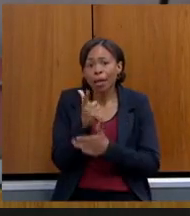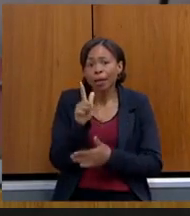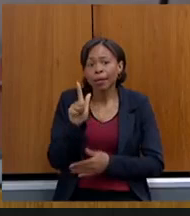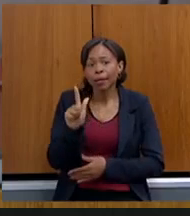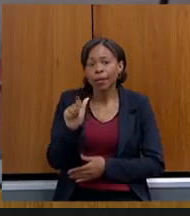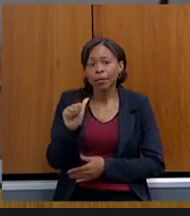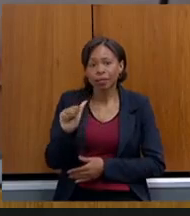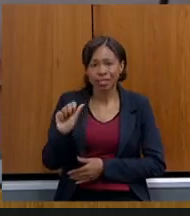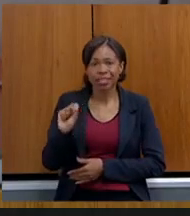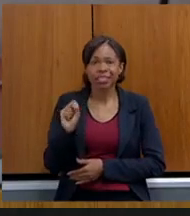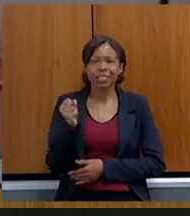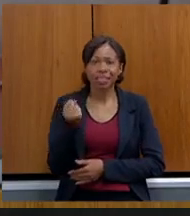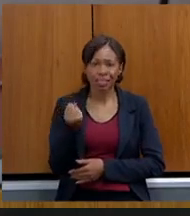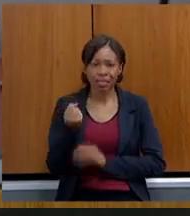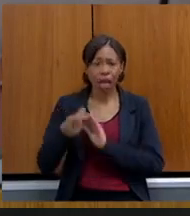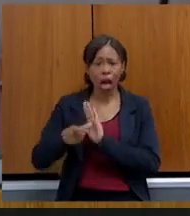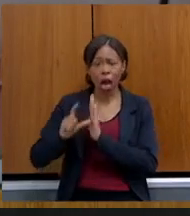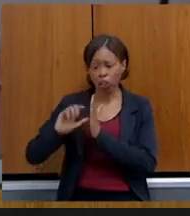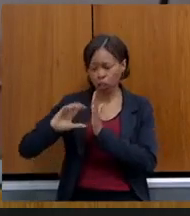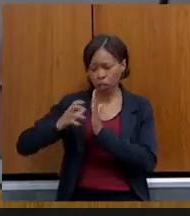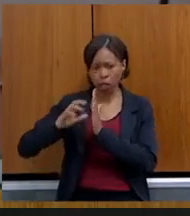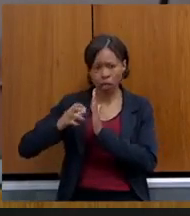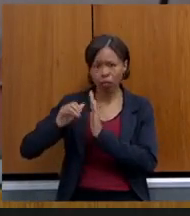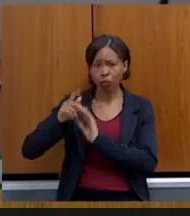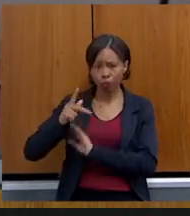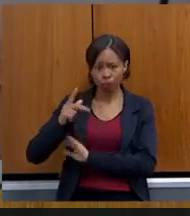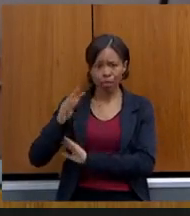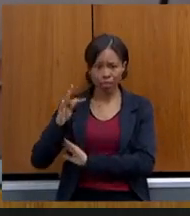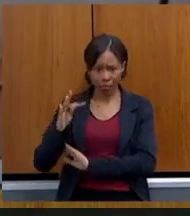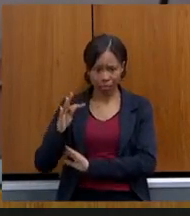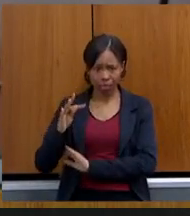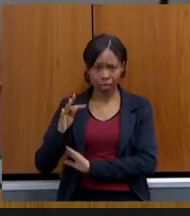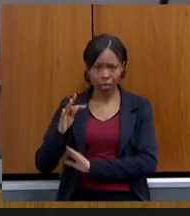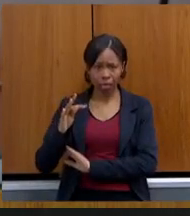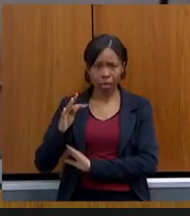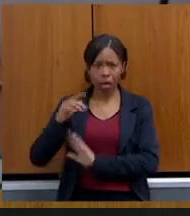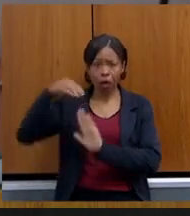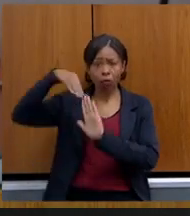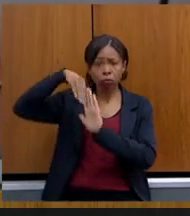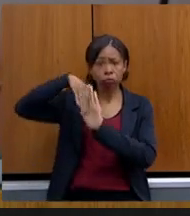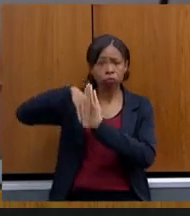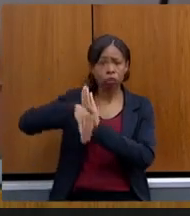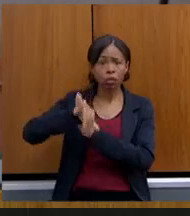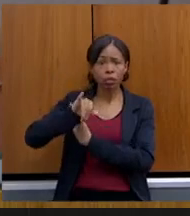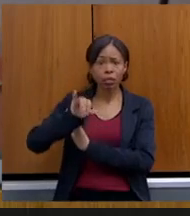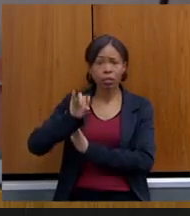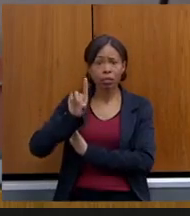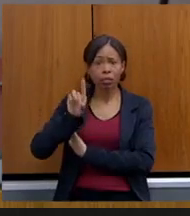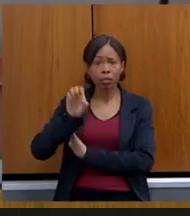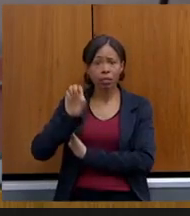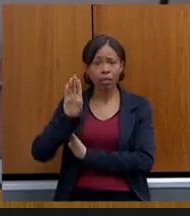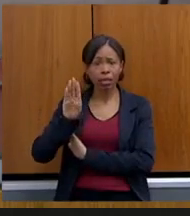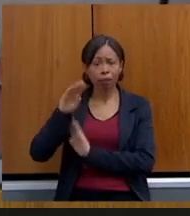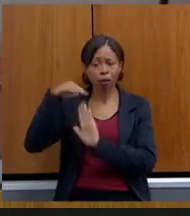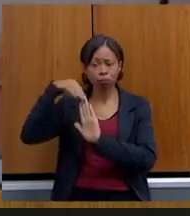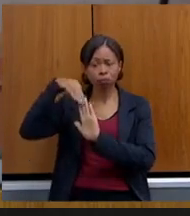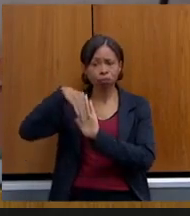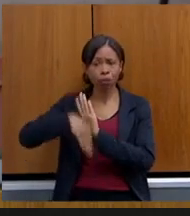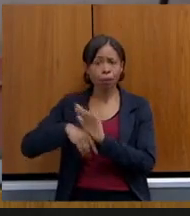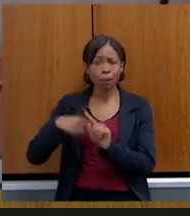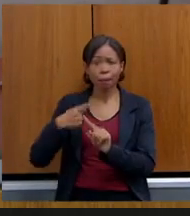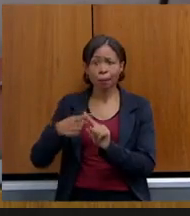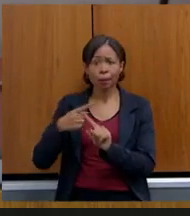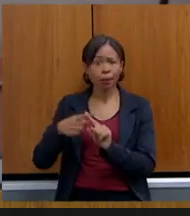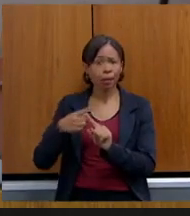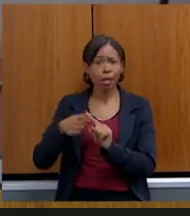PT foi o deve que teve a maior queda sabe que teve queda por quê Porque não se pagava alimentação né porque se criou se